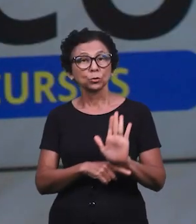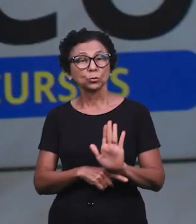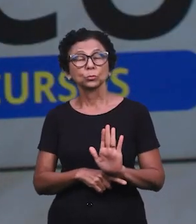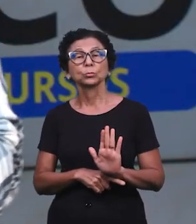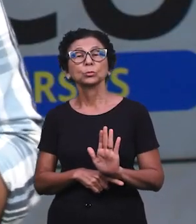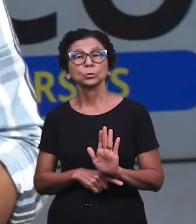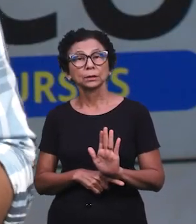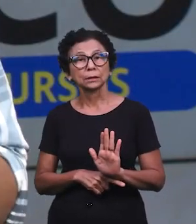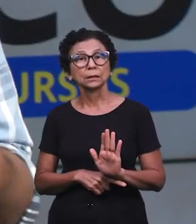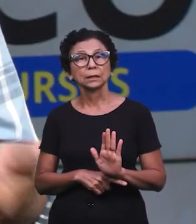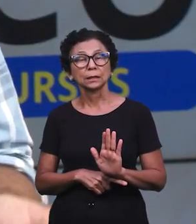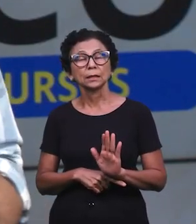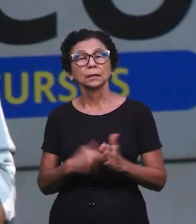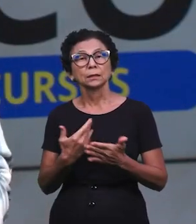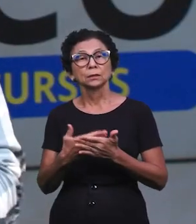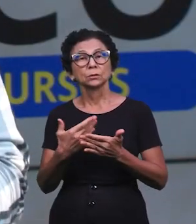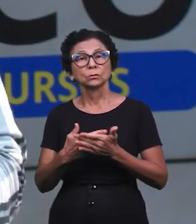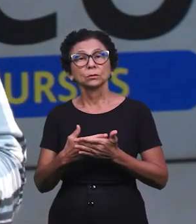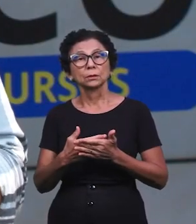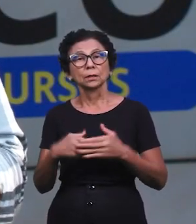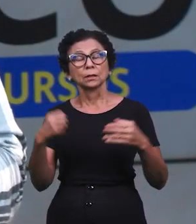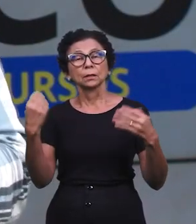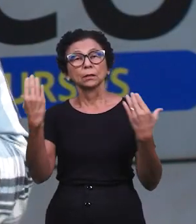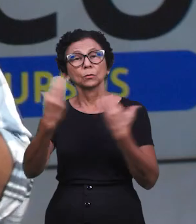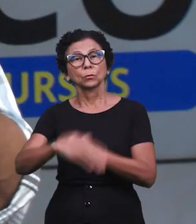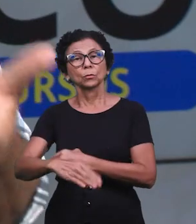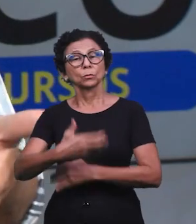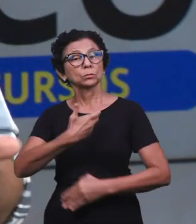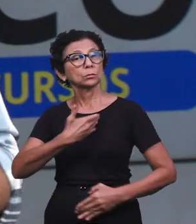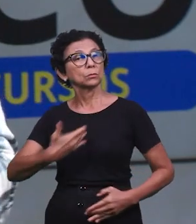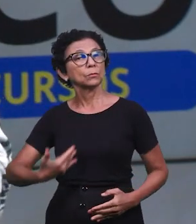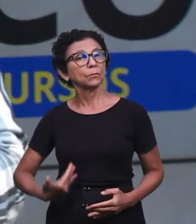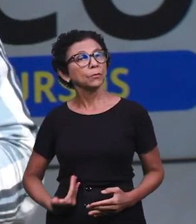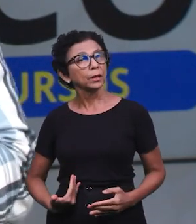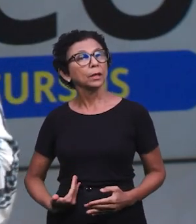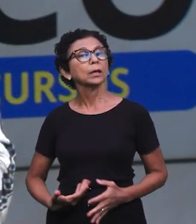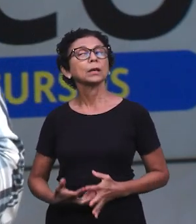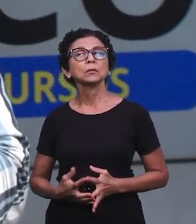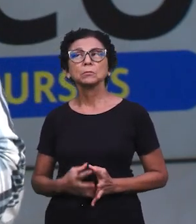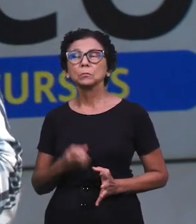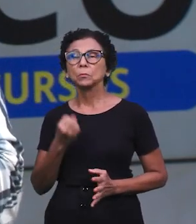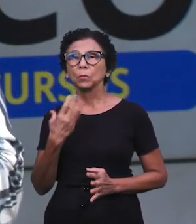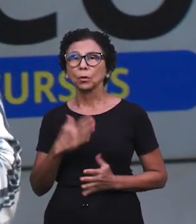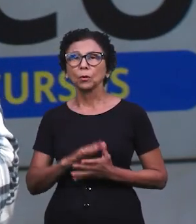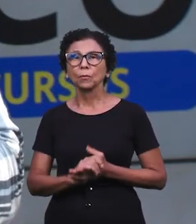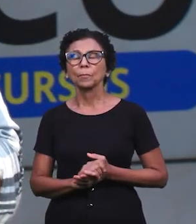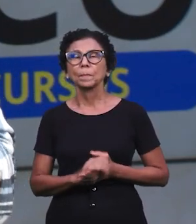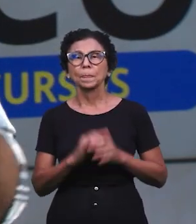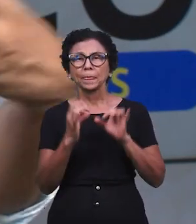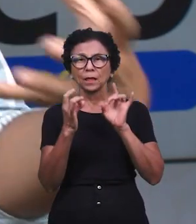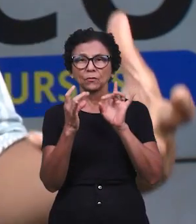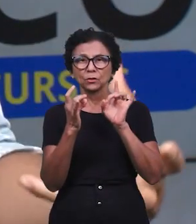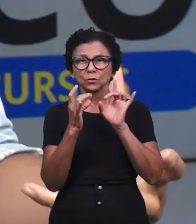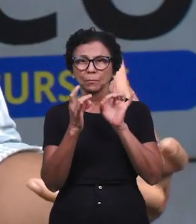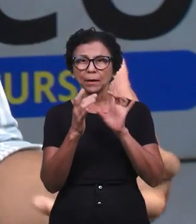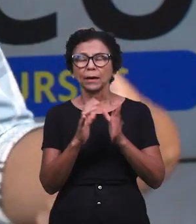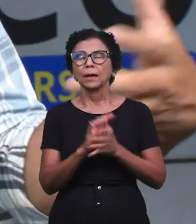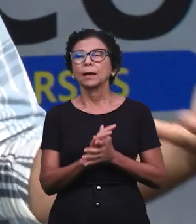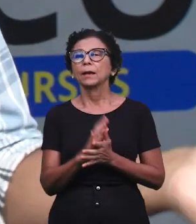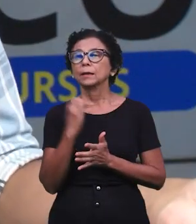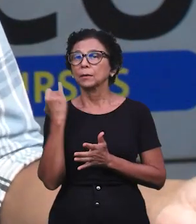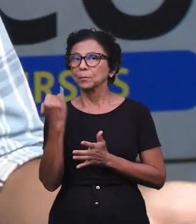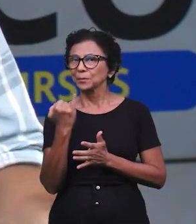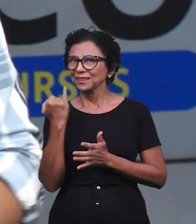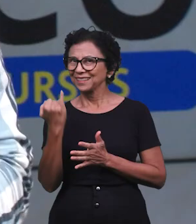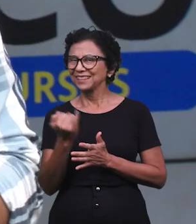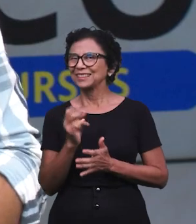muito feliz com as mensagens que estão chegando, com o retorno dos nossos irmãos sobre os programas, E peço que você